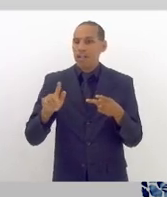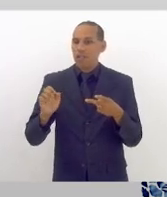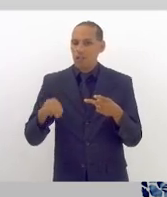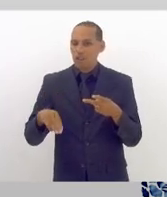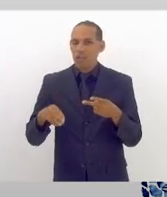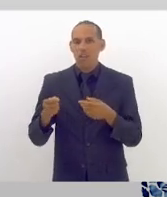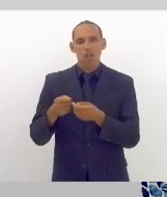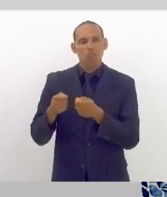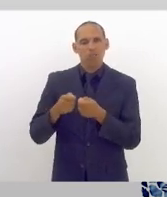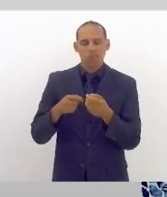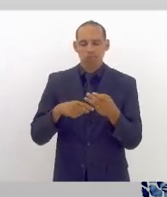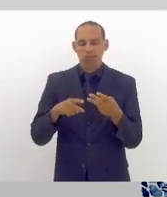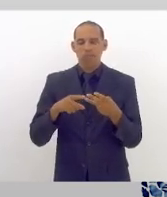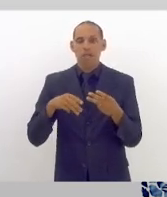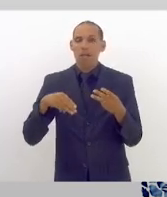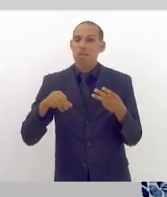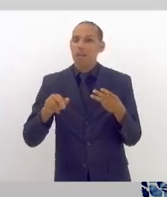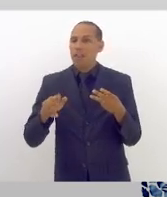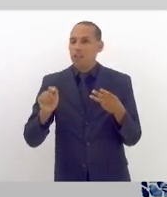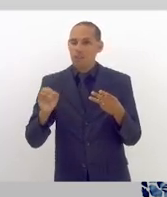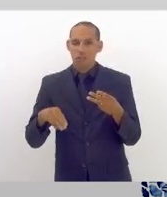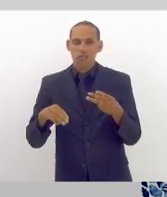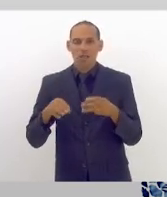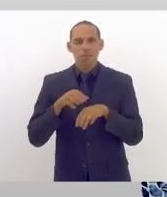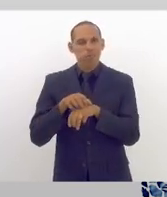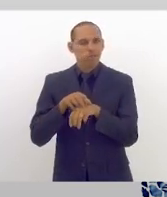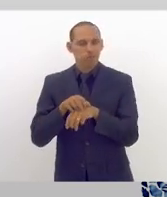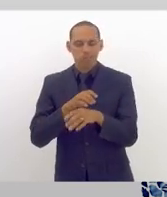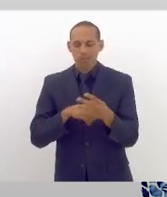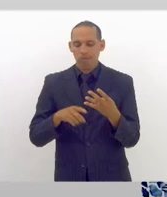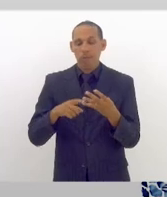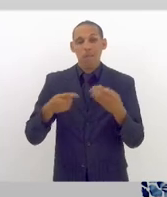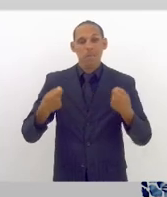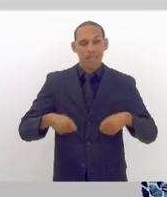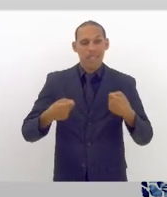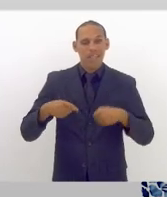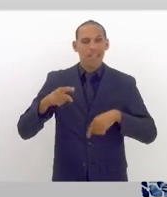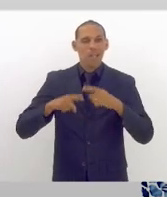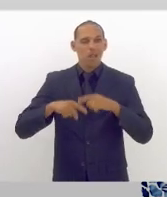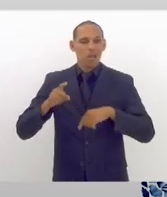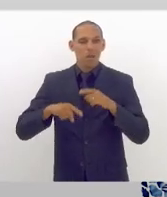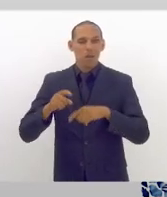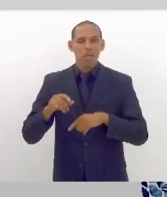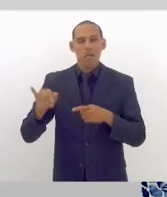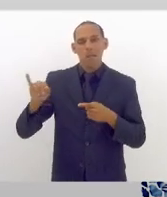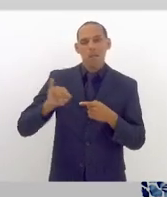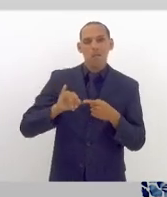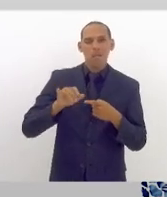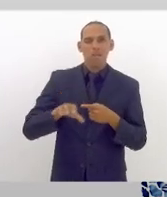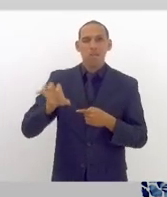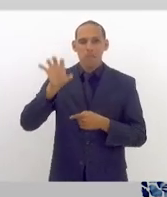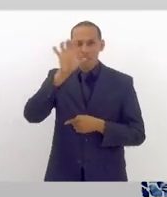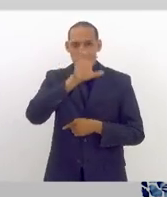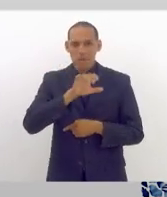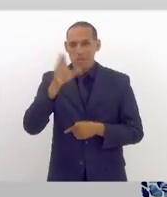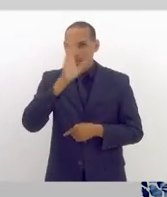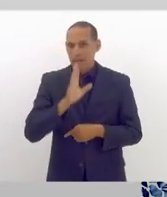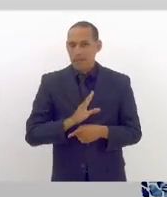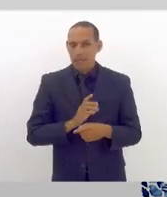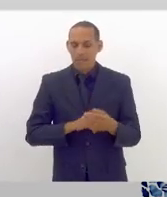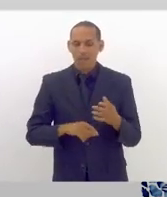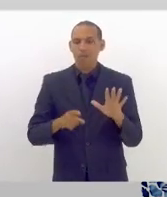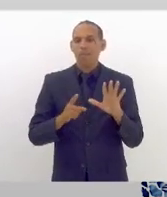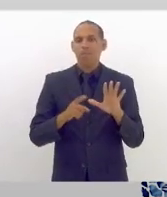de estilos de margens de transporte tabela de demanda de produtos importados de outras unidades da federação de demanda de produtos